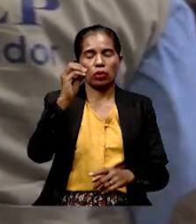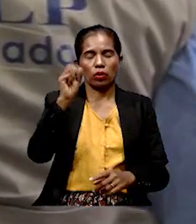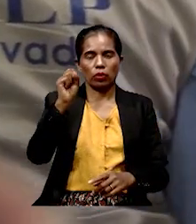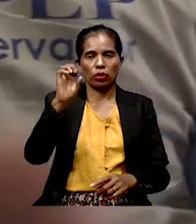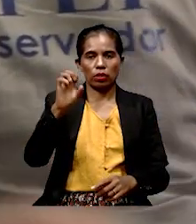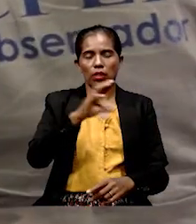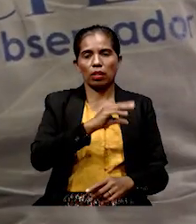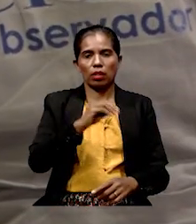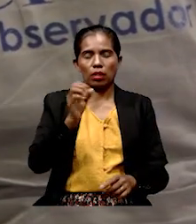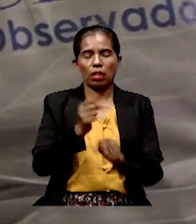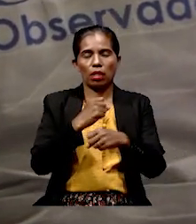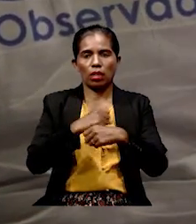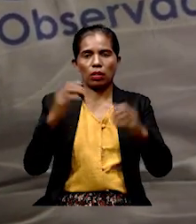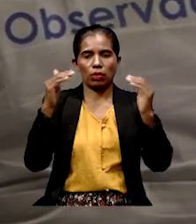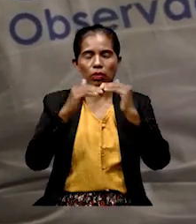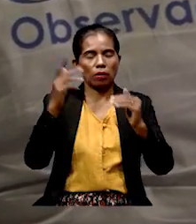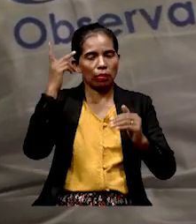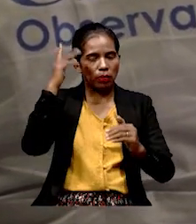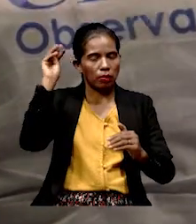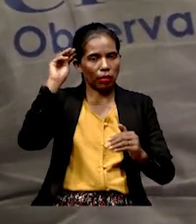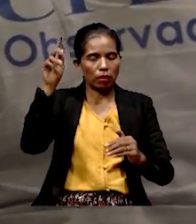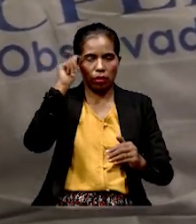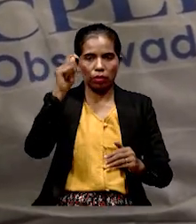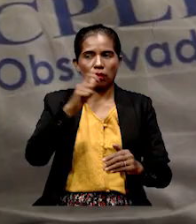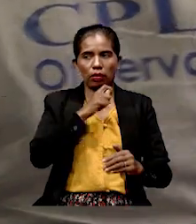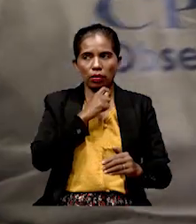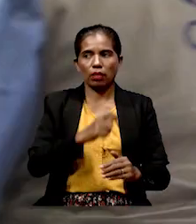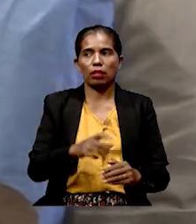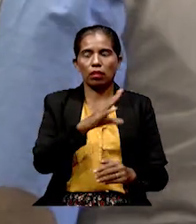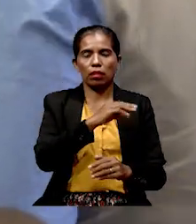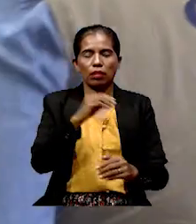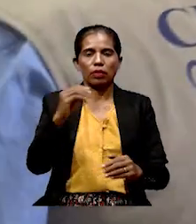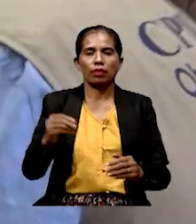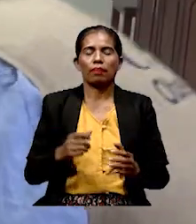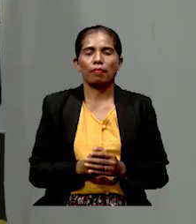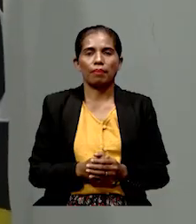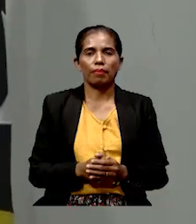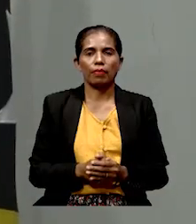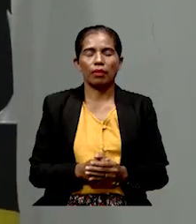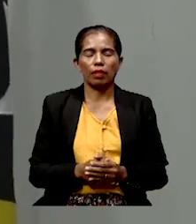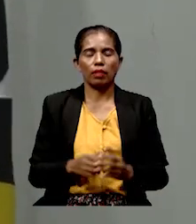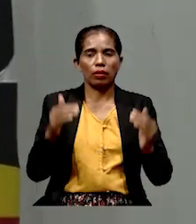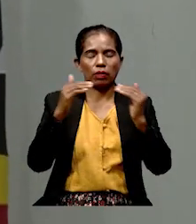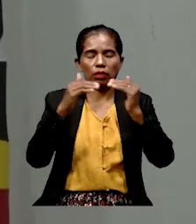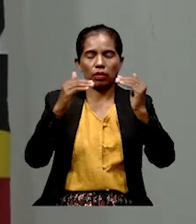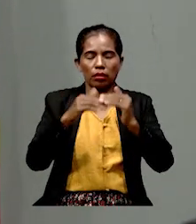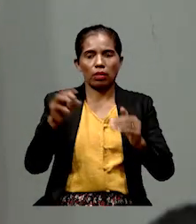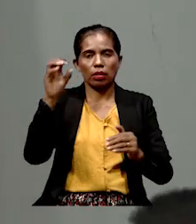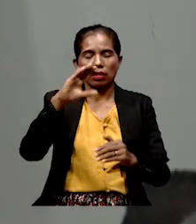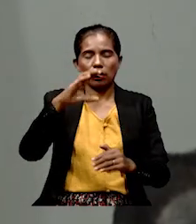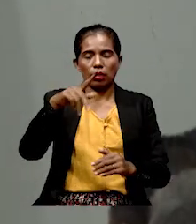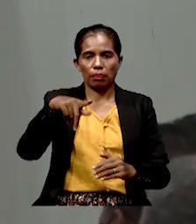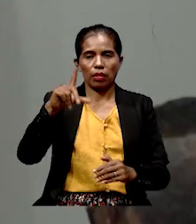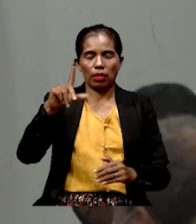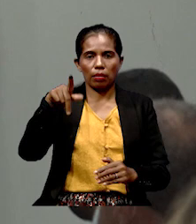Primo, ao encontro ao primeiro-ministro Taro Madanruak e a residência Farol Dili. E a soro mutu, né, Missão Observador Eleitoral